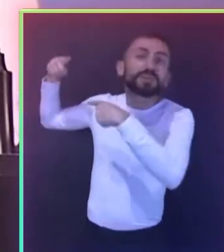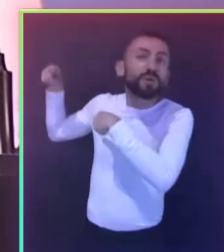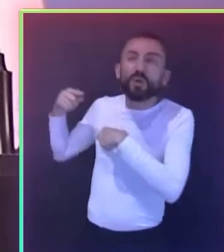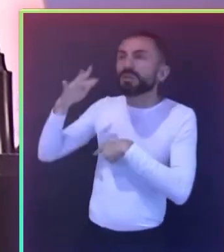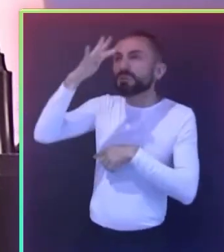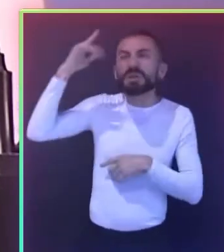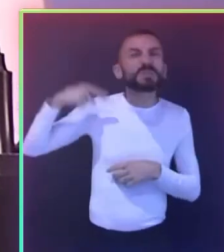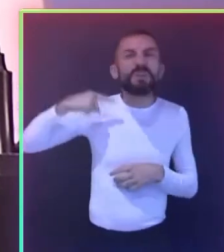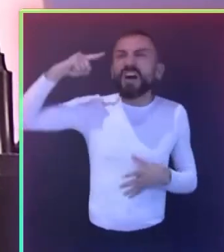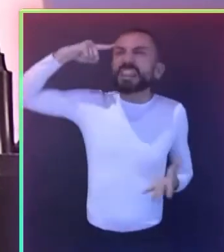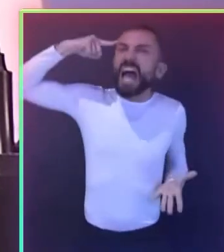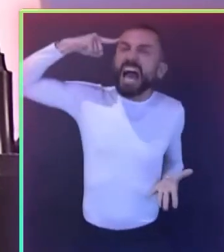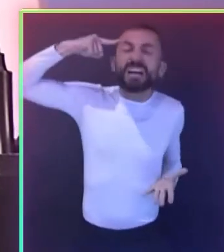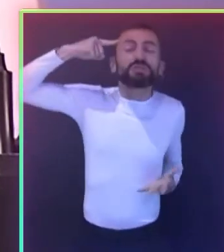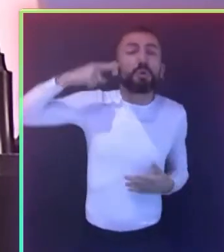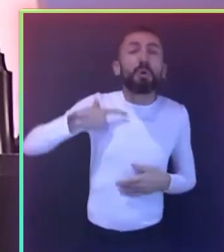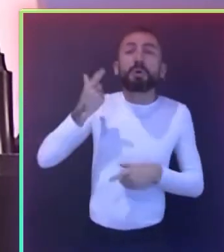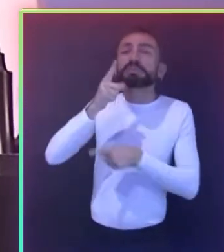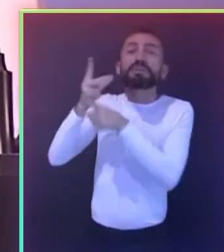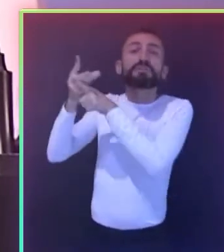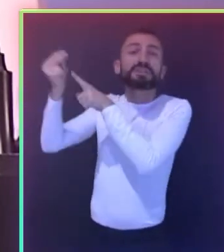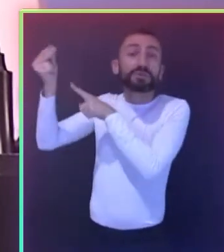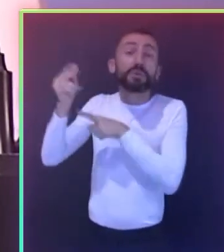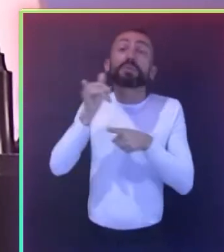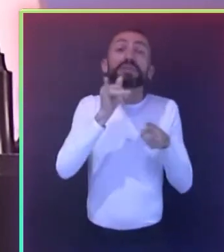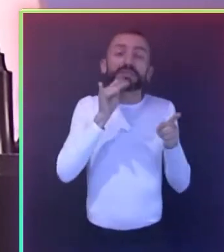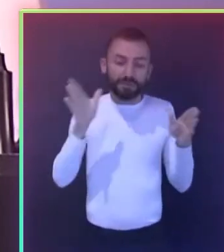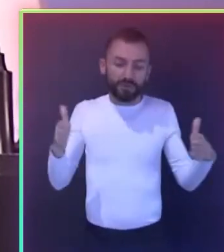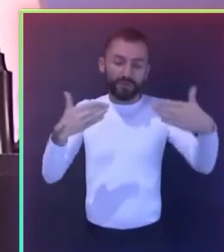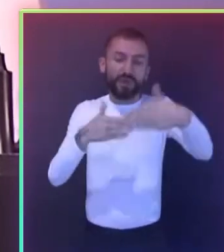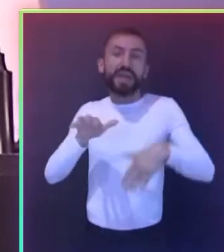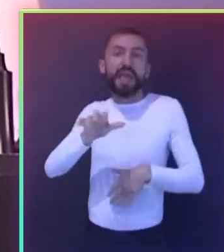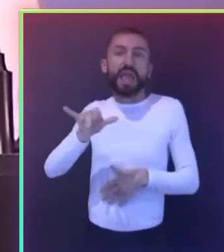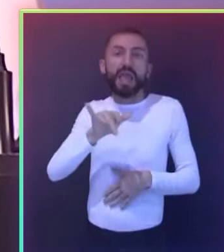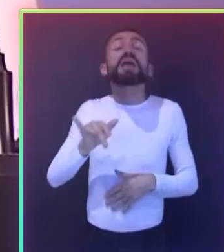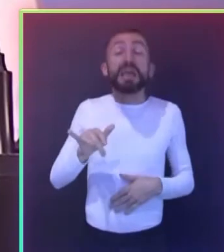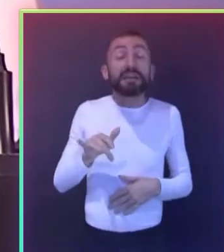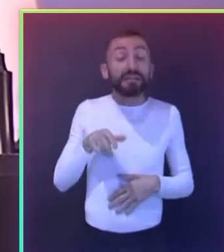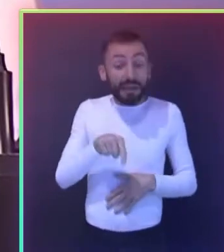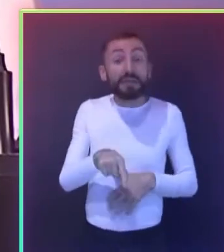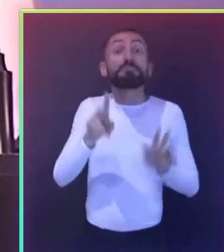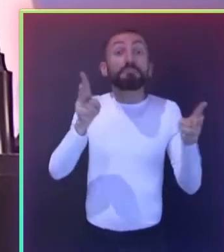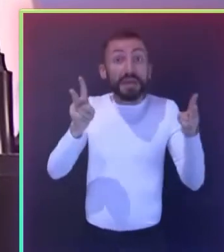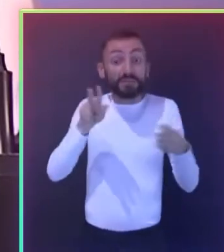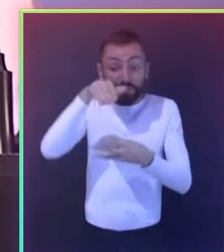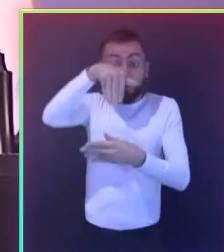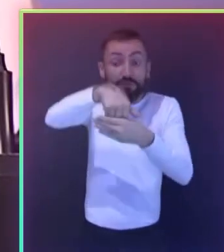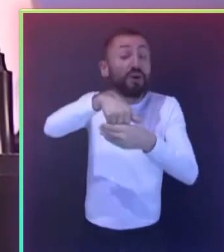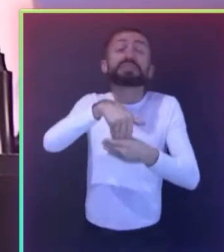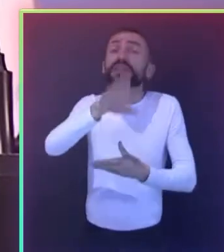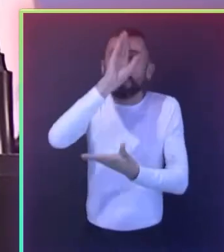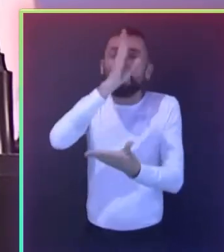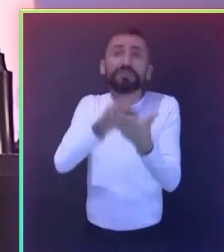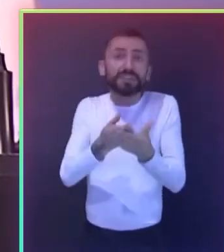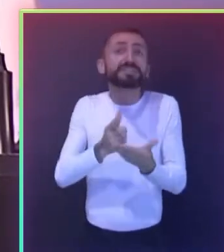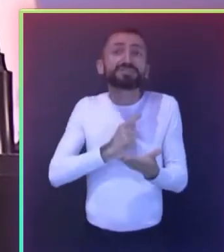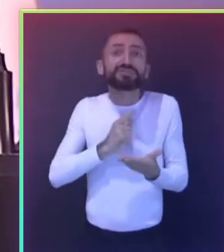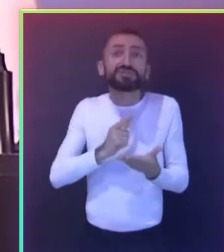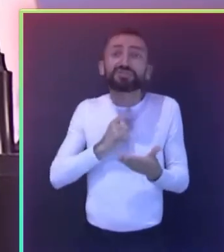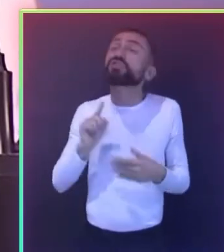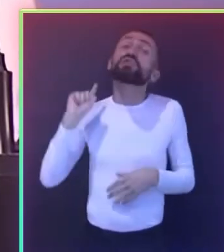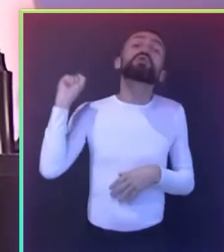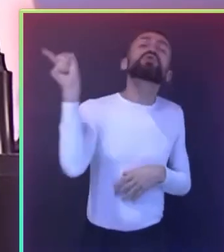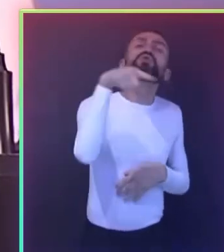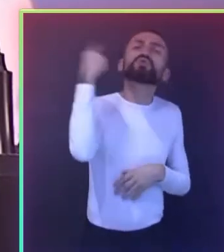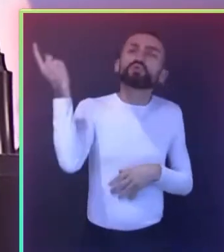Delírio dos fanáticos construímos voto eletrônico confiável um sistema eleitoral institucionalizado nossas instituições